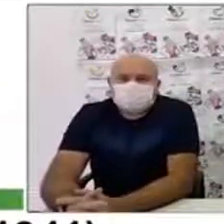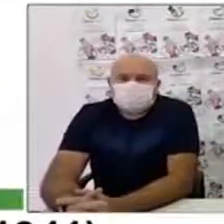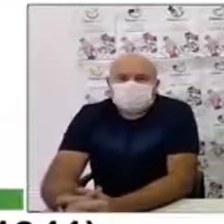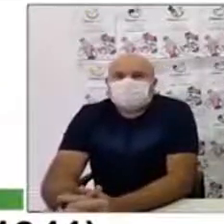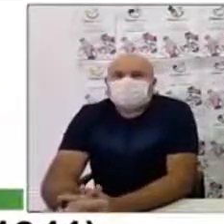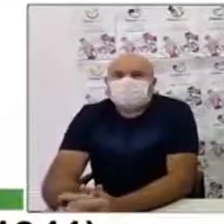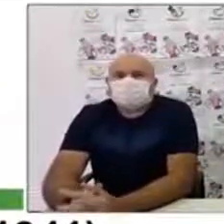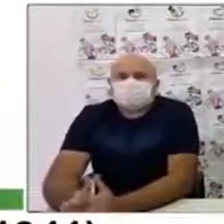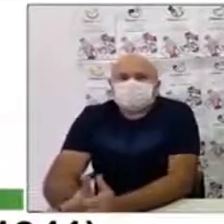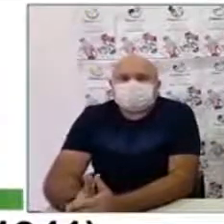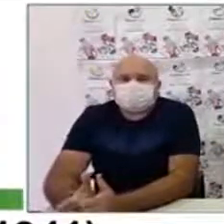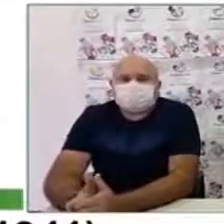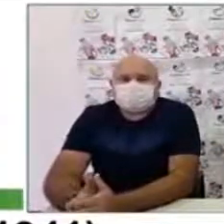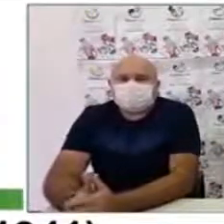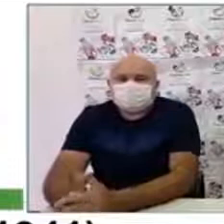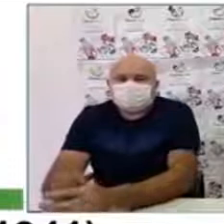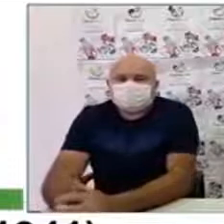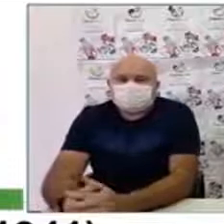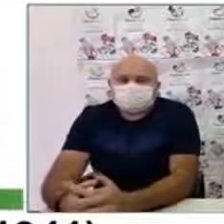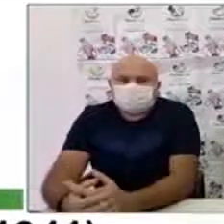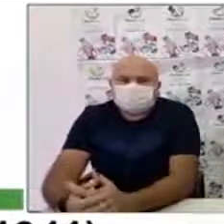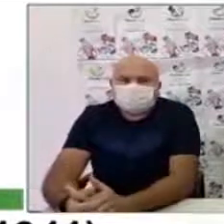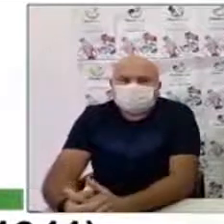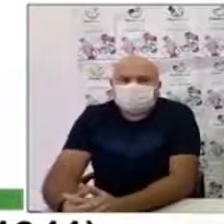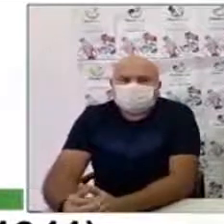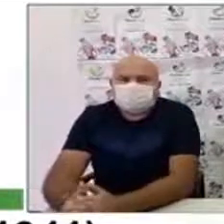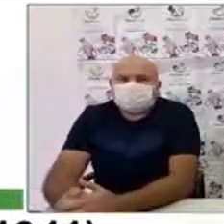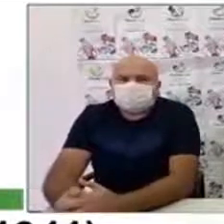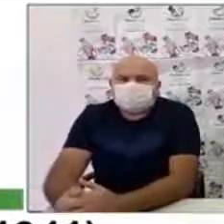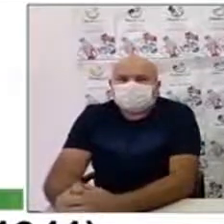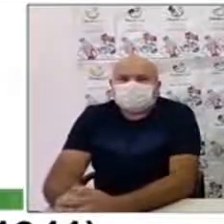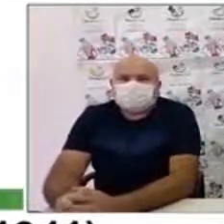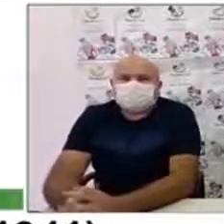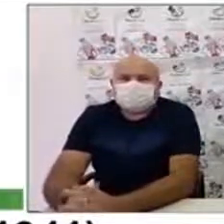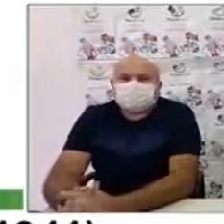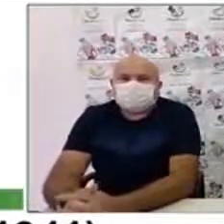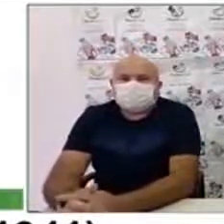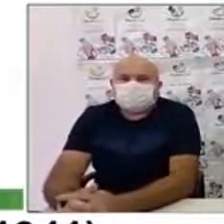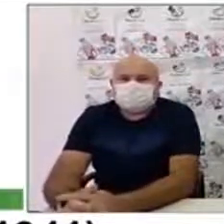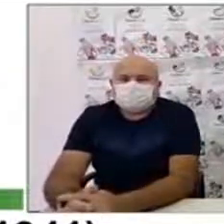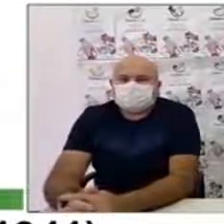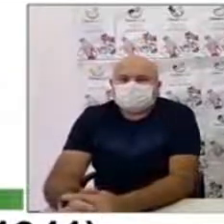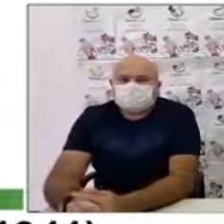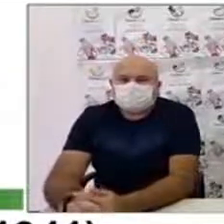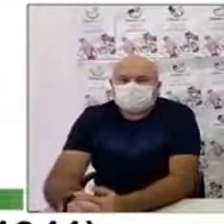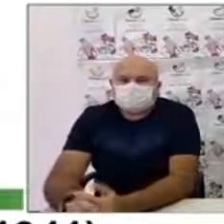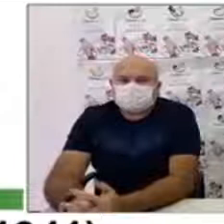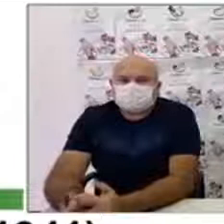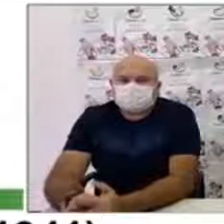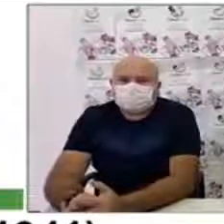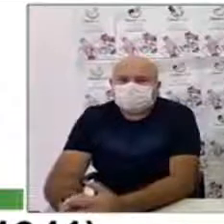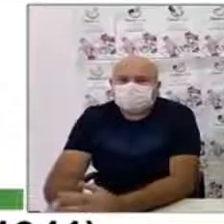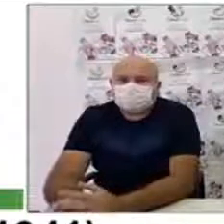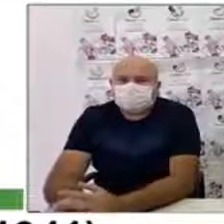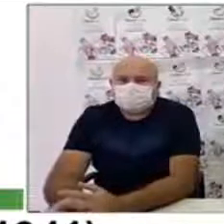meio, e aonde passava um feixe de partículas altas. Essas partículas altas, por sua vez, iam bombardear uma fina